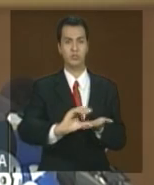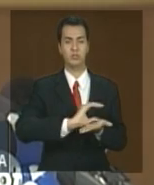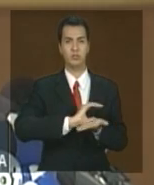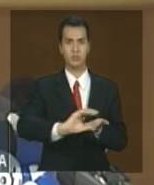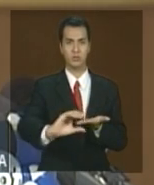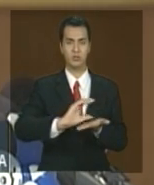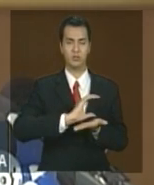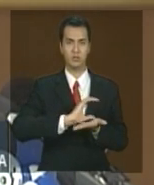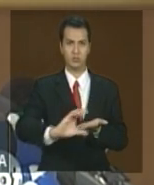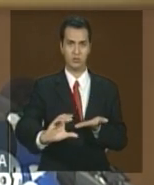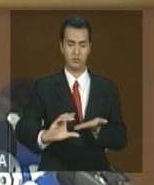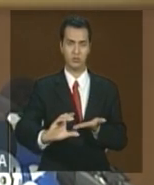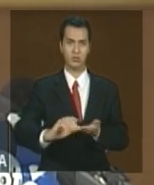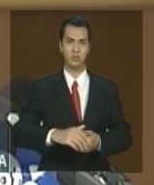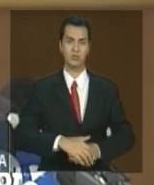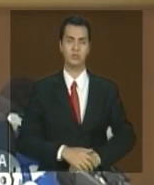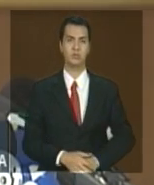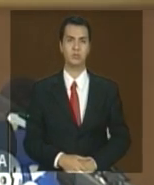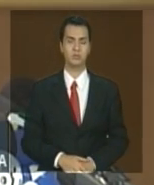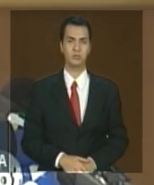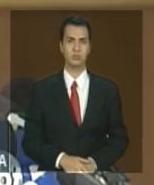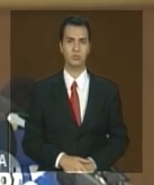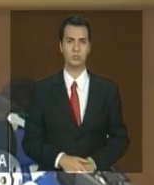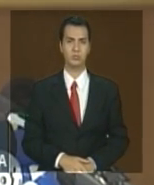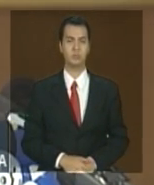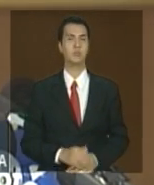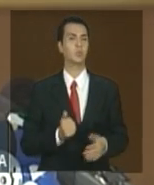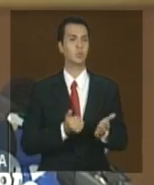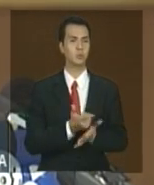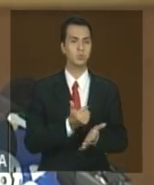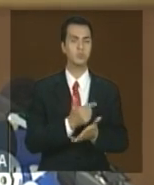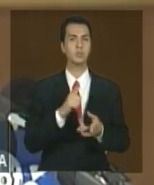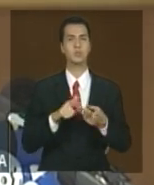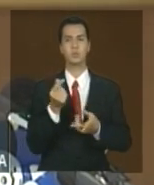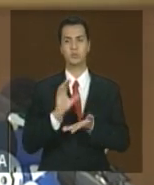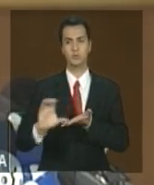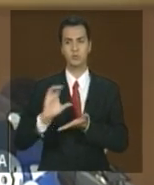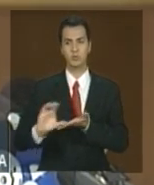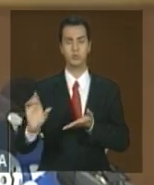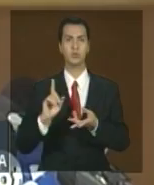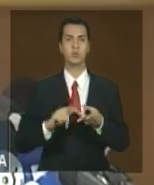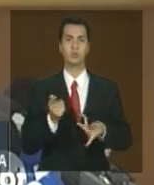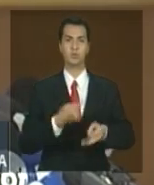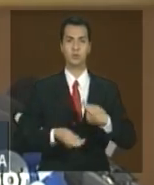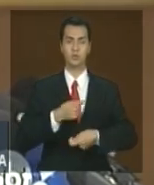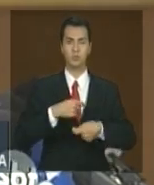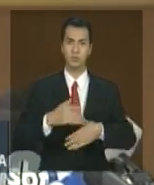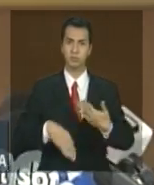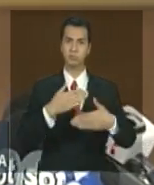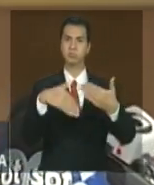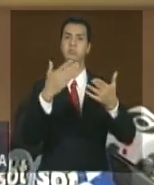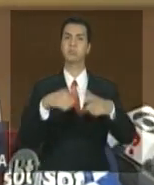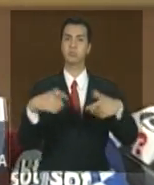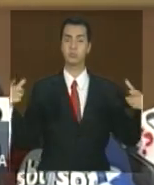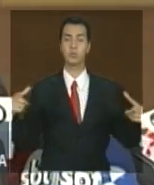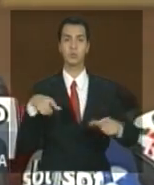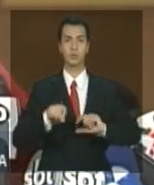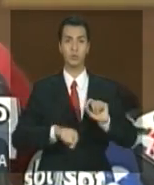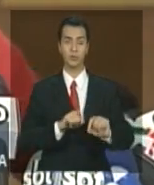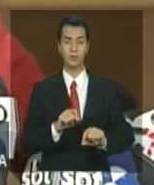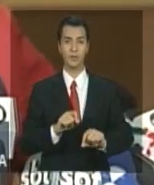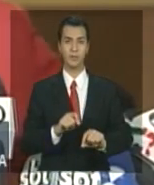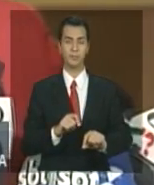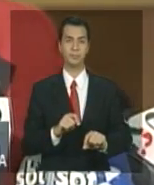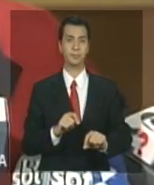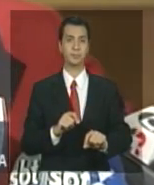nos estados respectivos, consumindo, investindo, fazendo a economia crescer, você não tem um